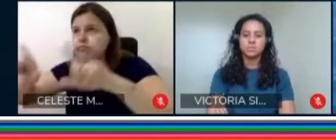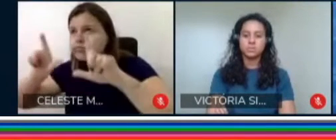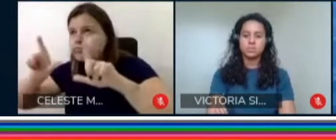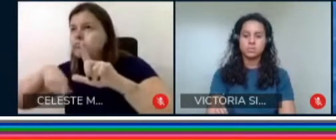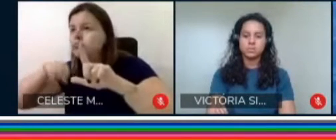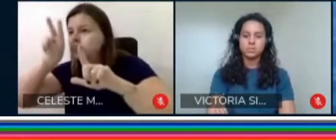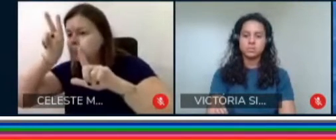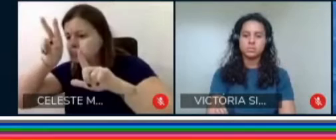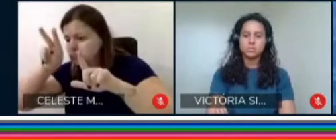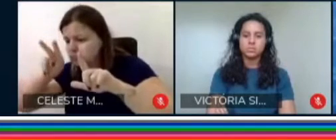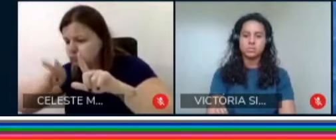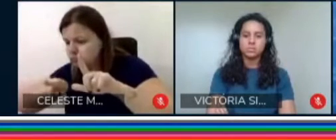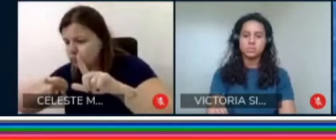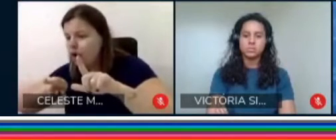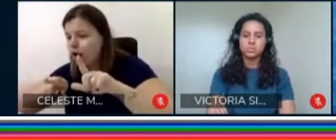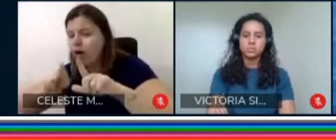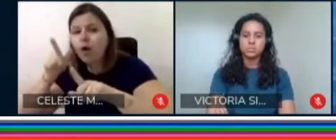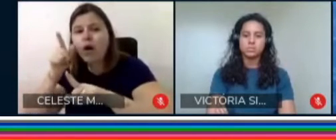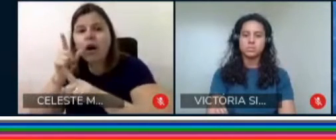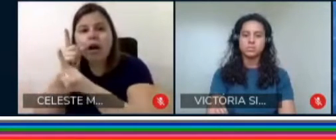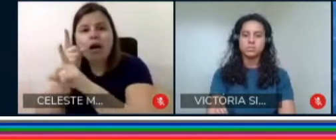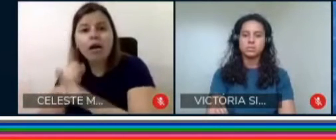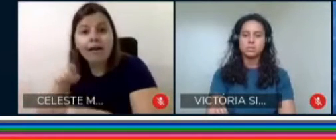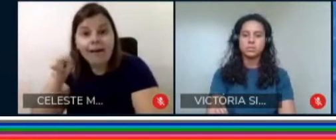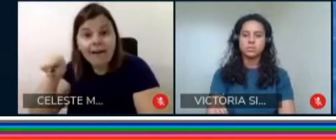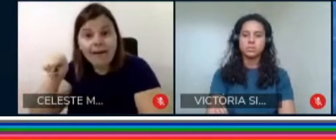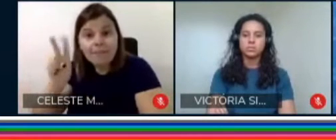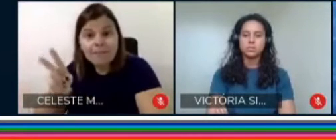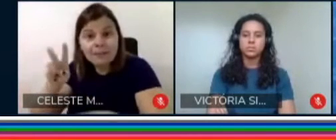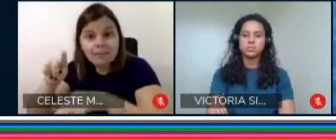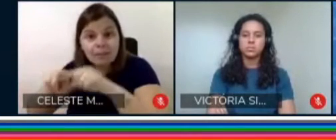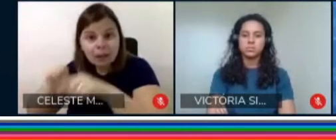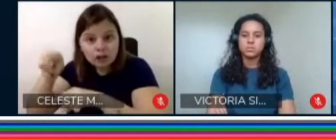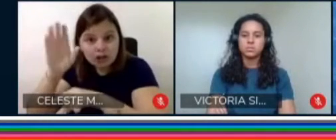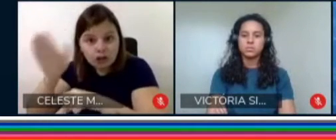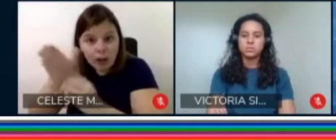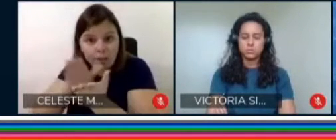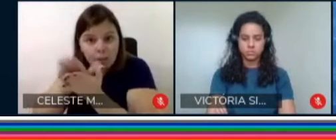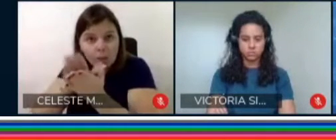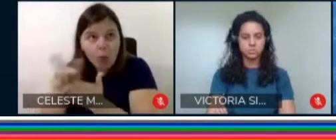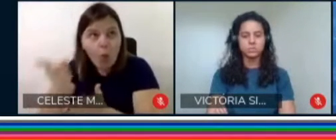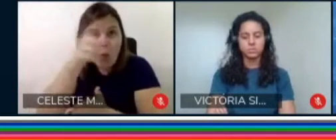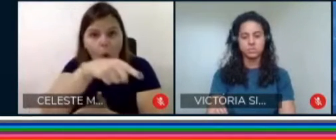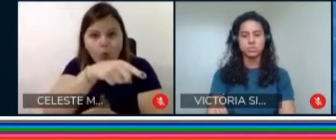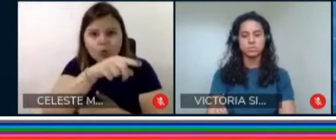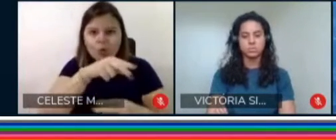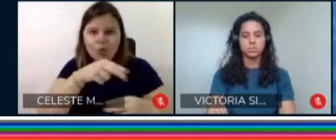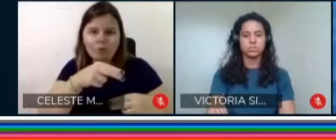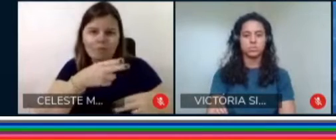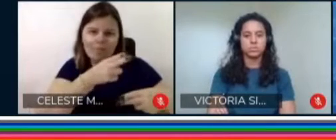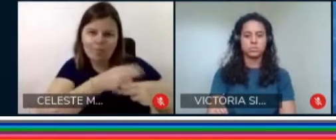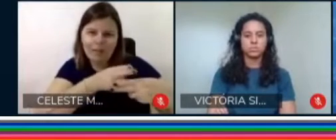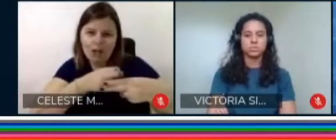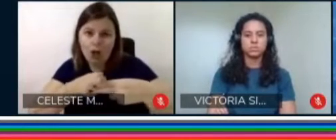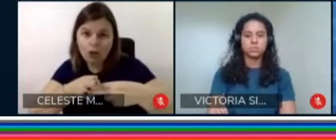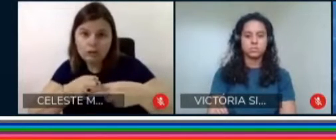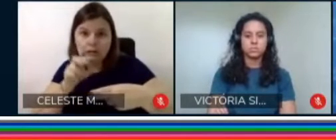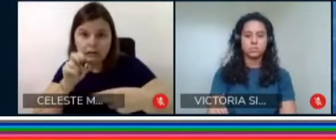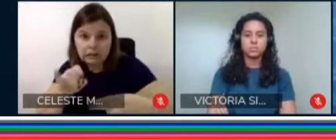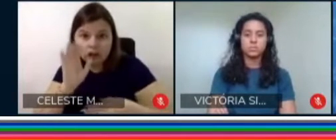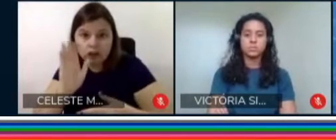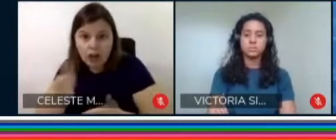consigo identificar se, por exemplo, aquele material foi publicado em um periódico, né? Se o material foi publicado em